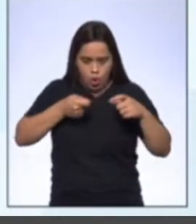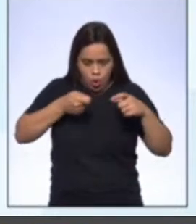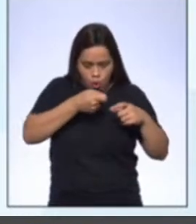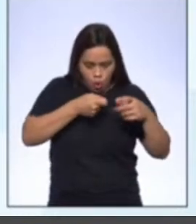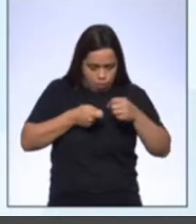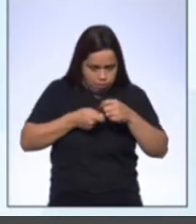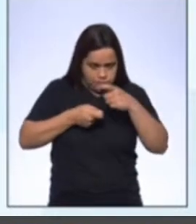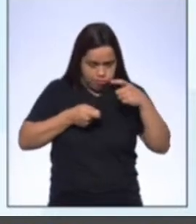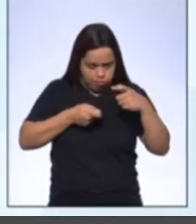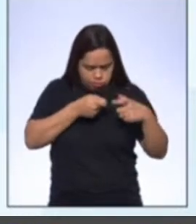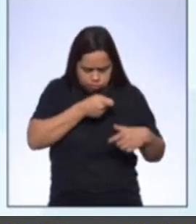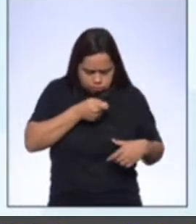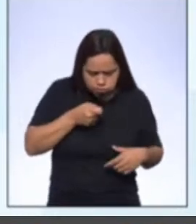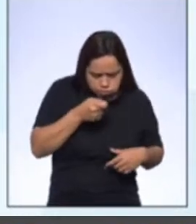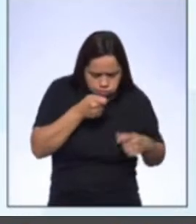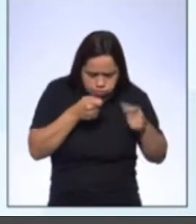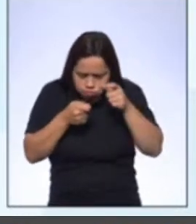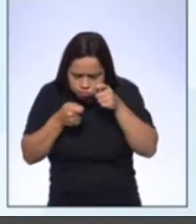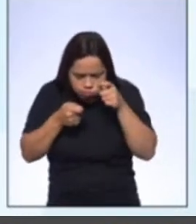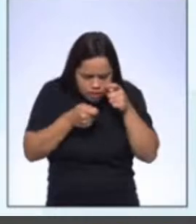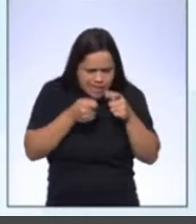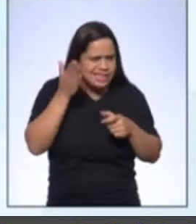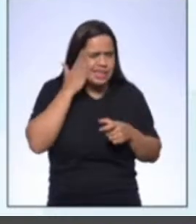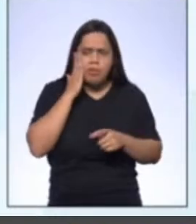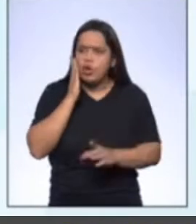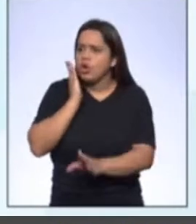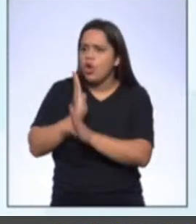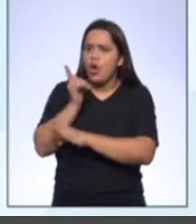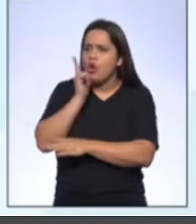Sabe que não consigo descobrir de onde brotam?